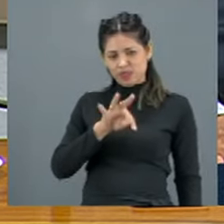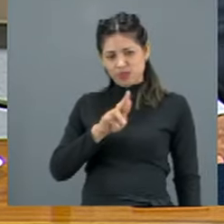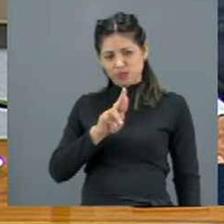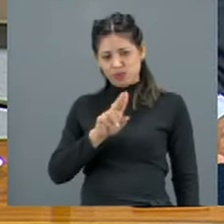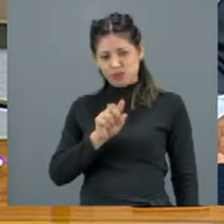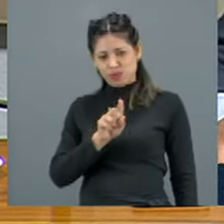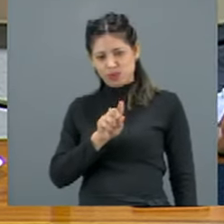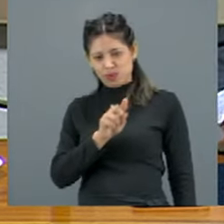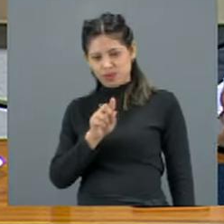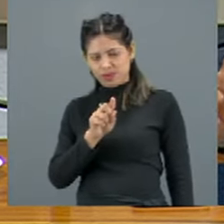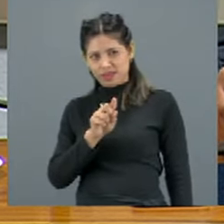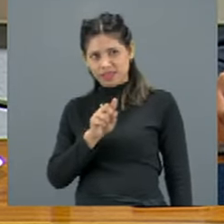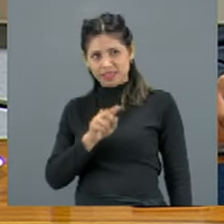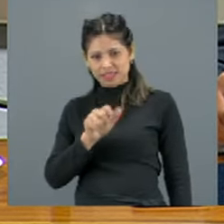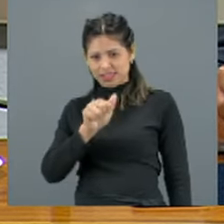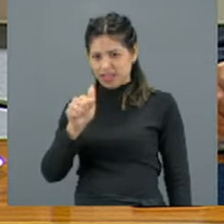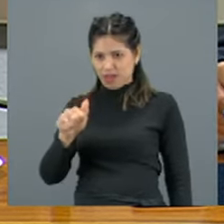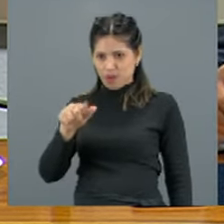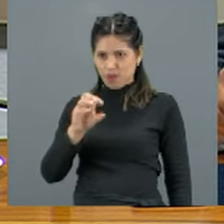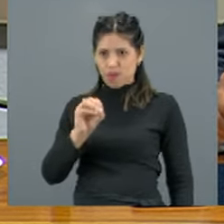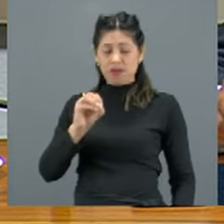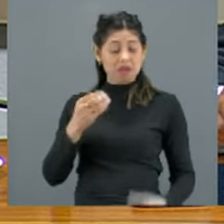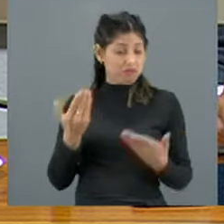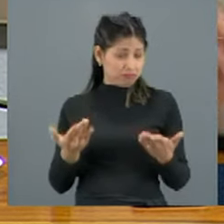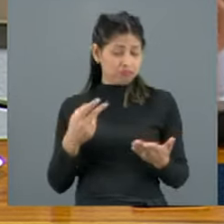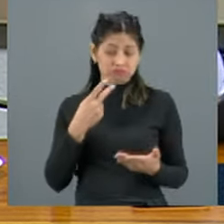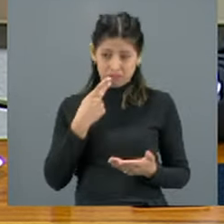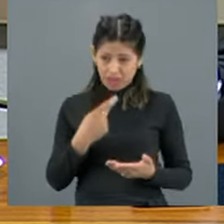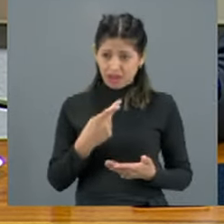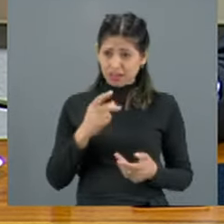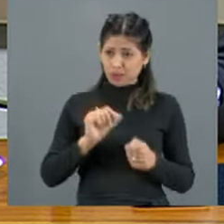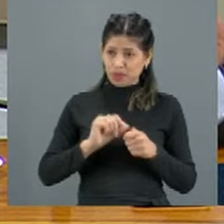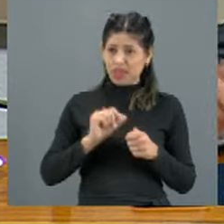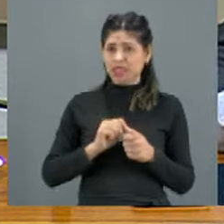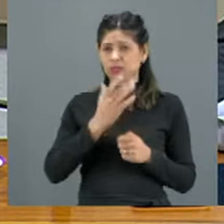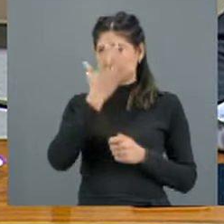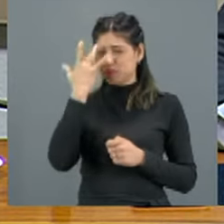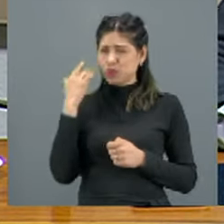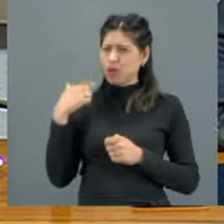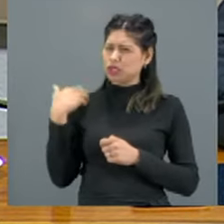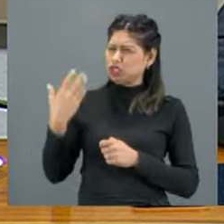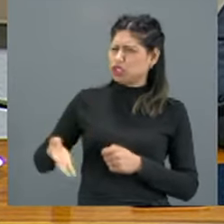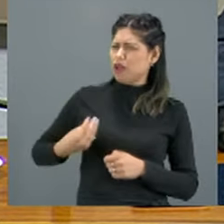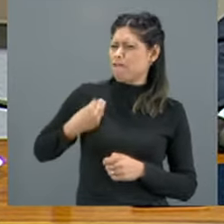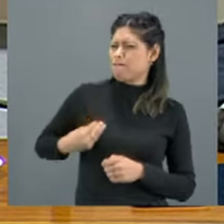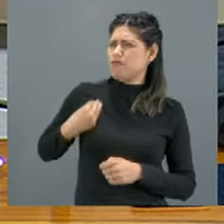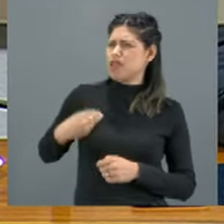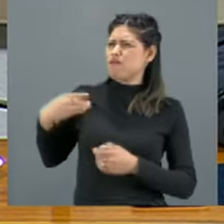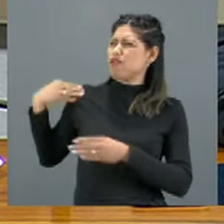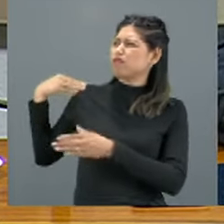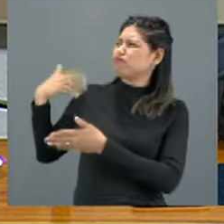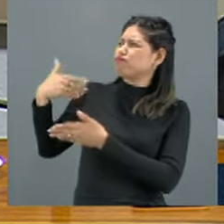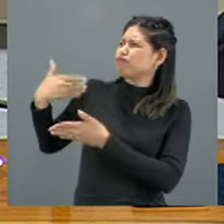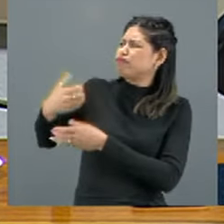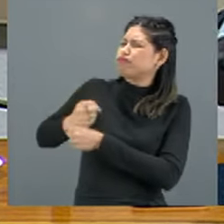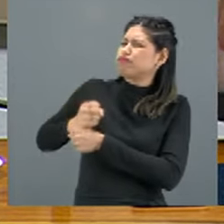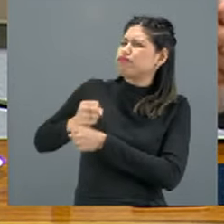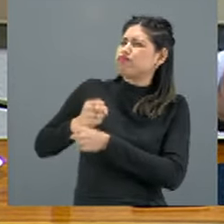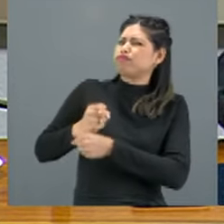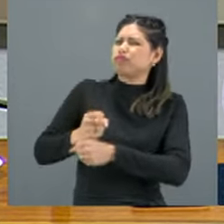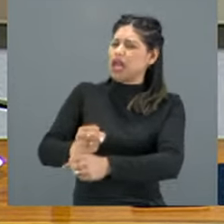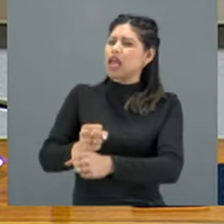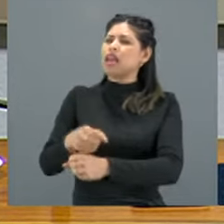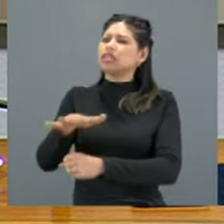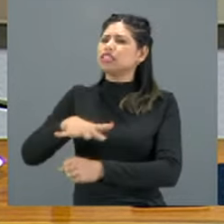gerações, quatro gerações, são tratados como intrusos. E aí você junta o Estado brasileiro, as forças